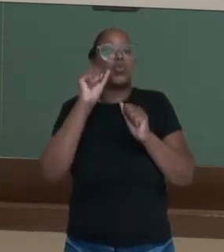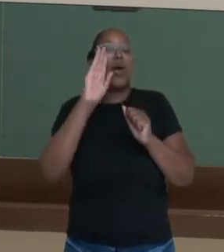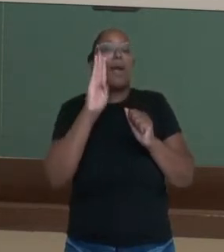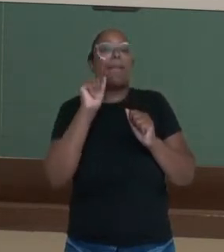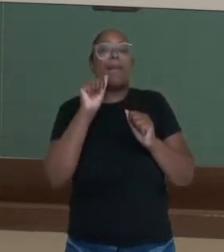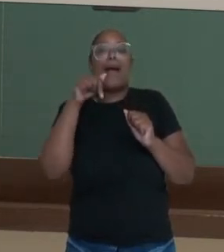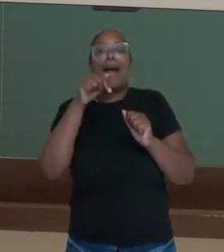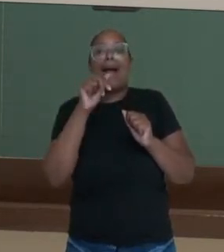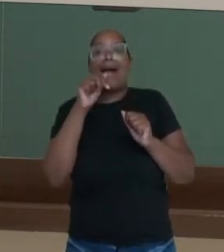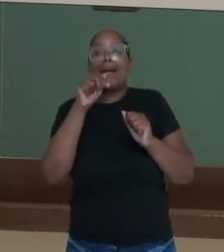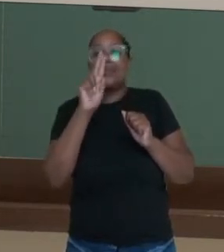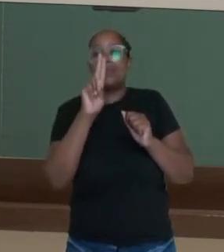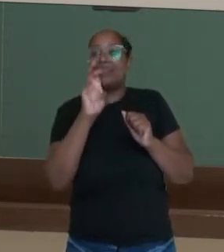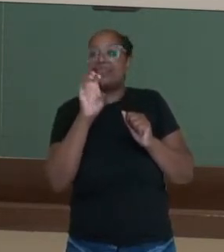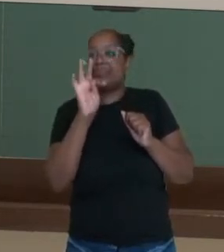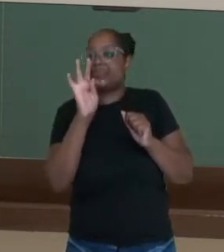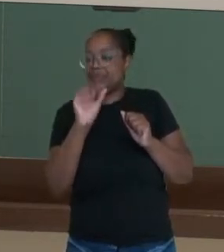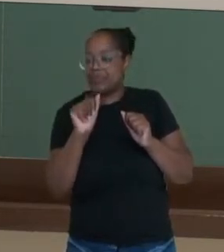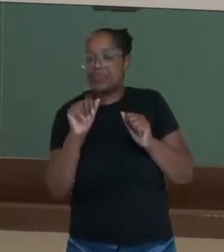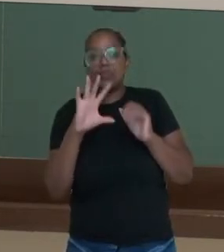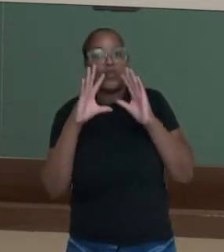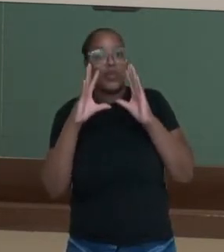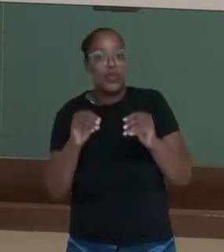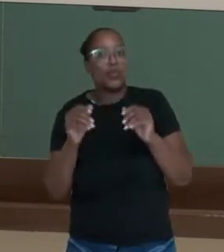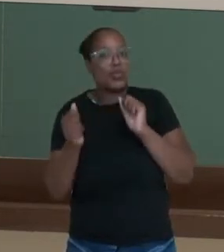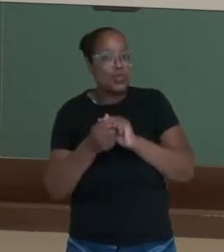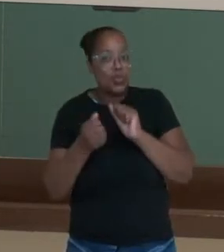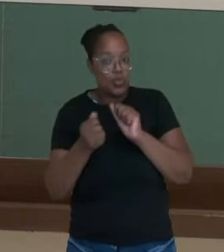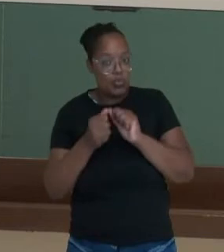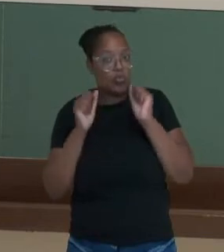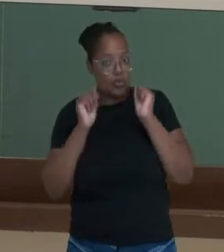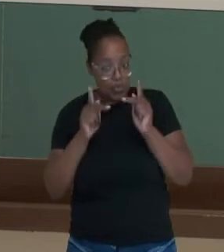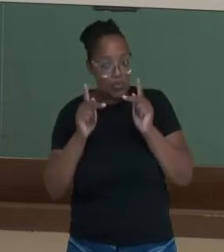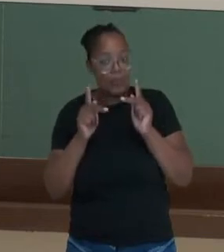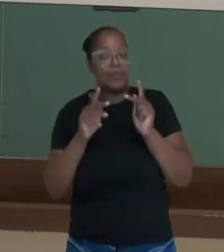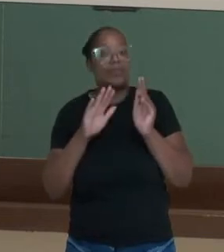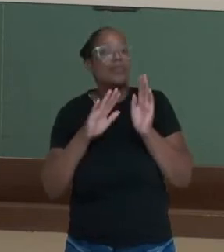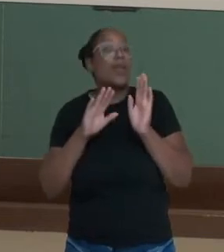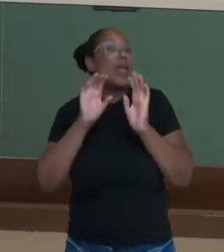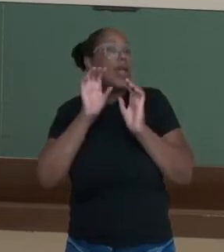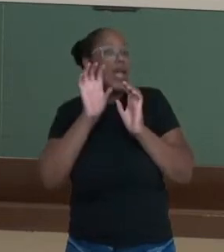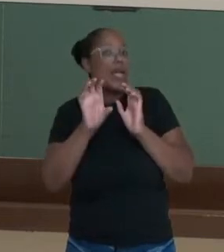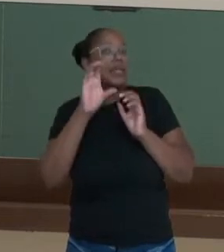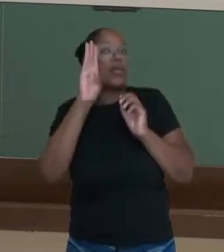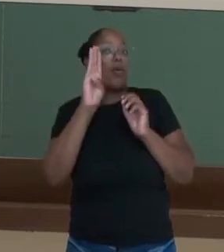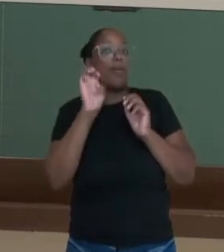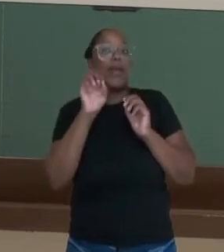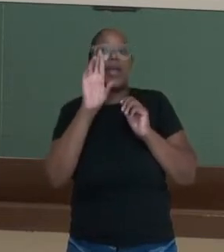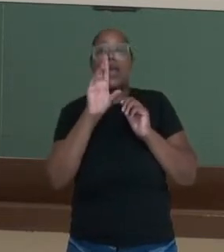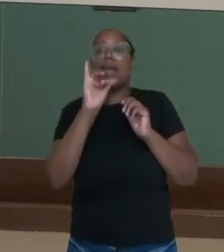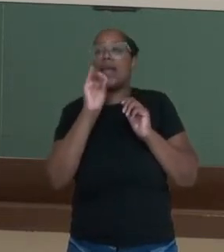marcação rítmica também do nosso toque de berimbau, ok? Então esse é